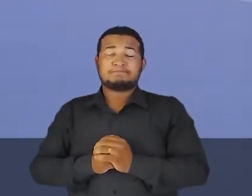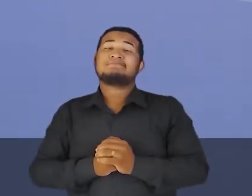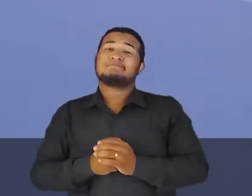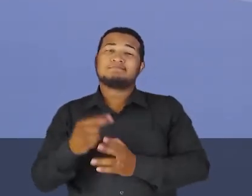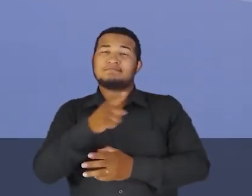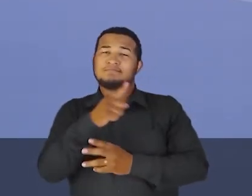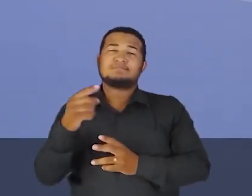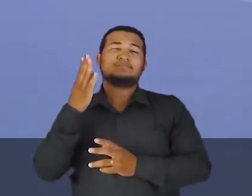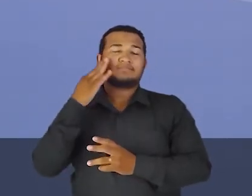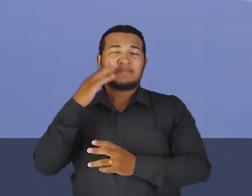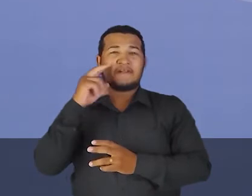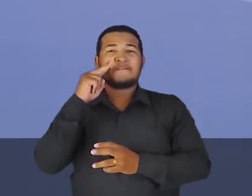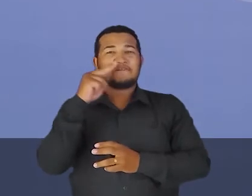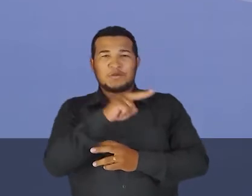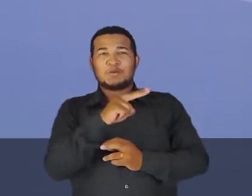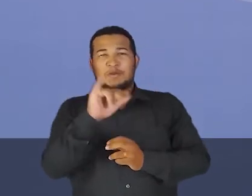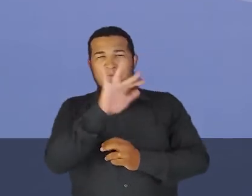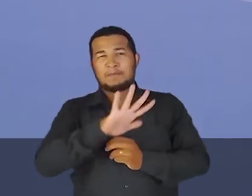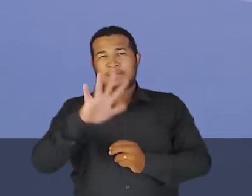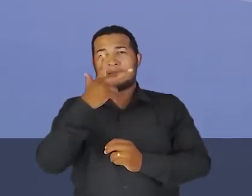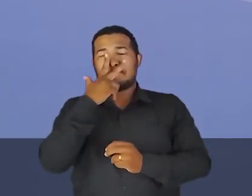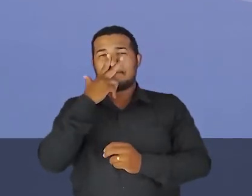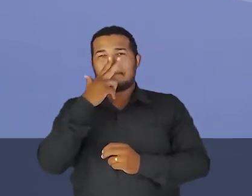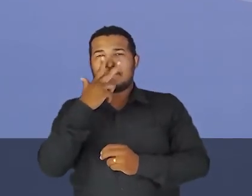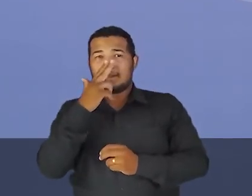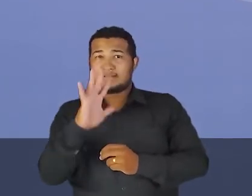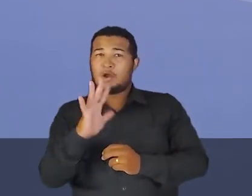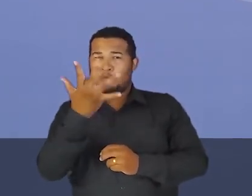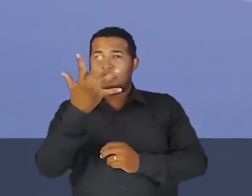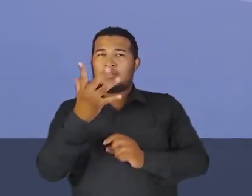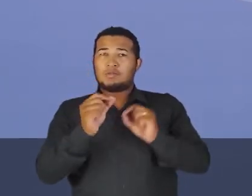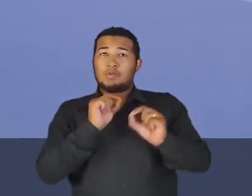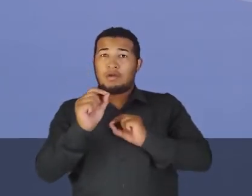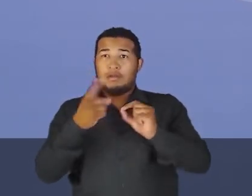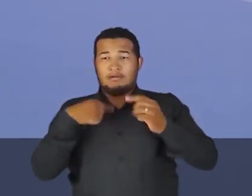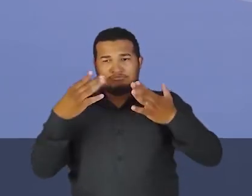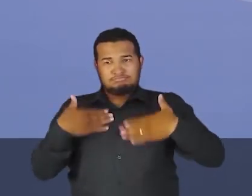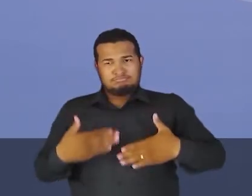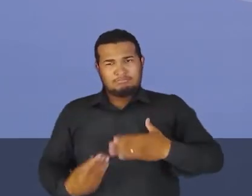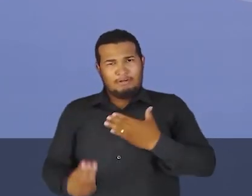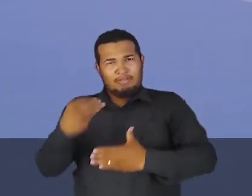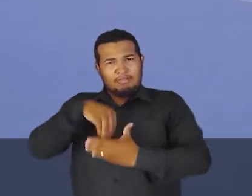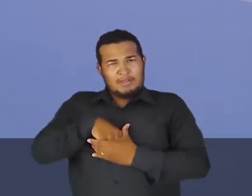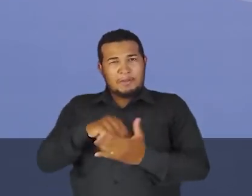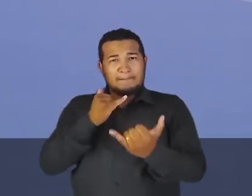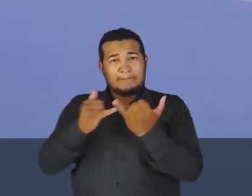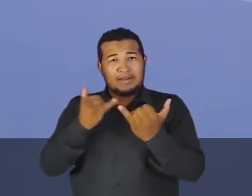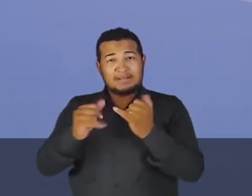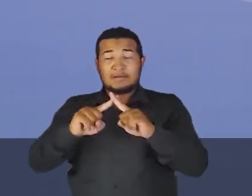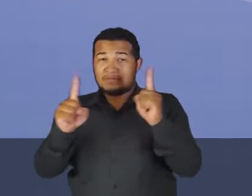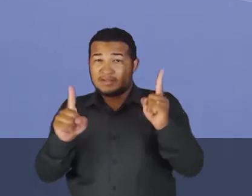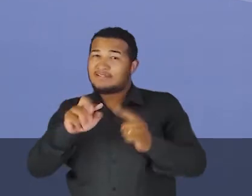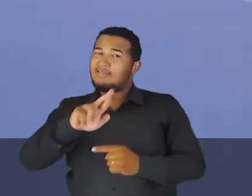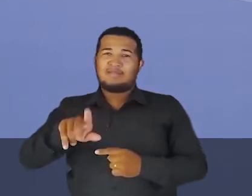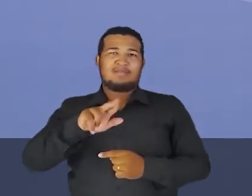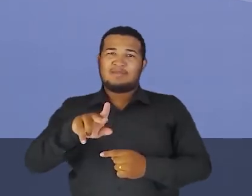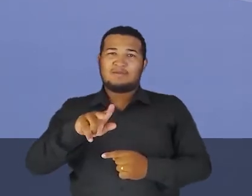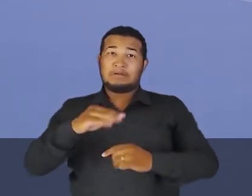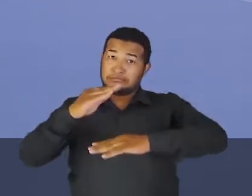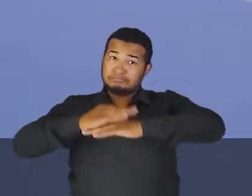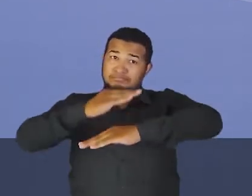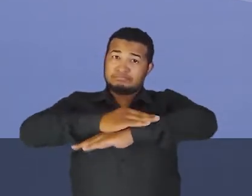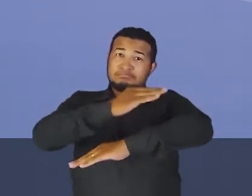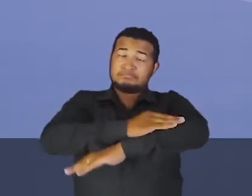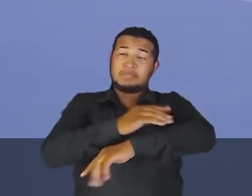aí de você ver na imagem, né, de estar parecendo que está acontecendo uma fecundação interna, não está acontecendo. Os anfíbios,